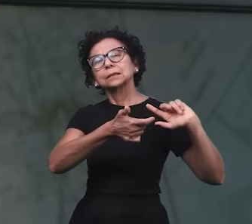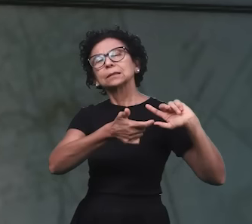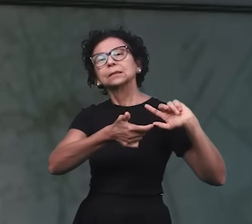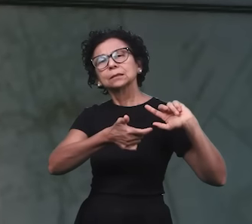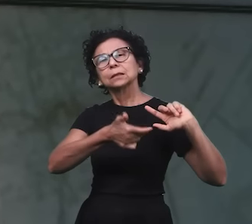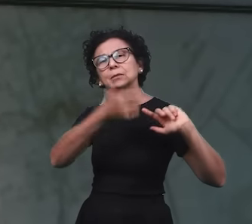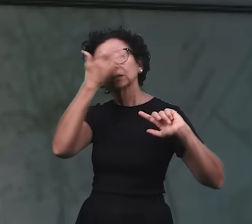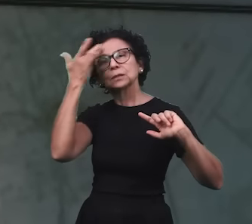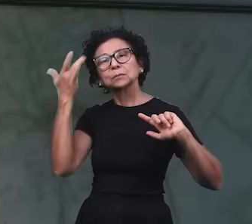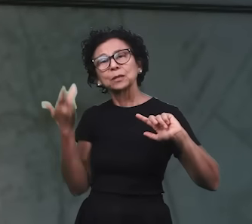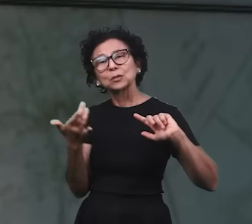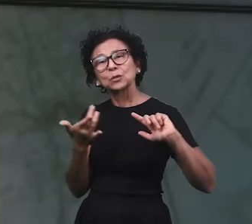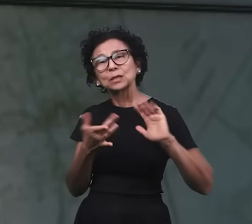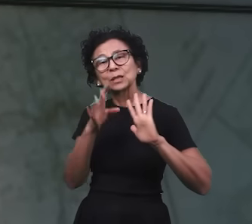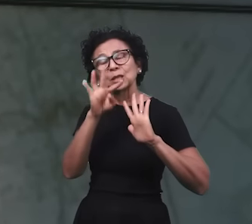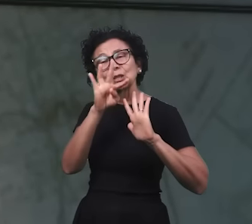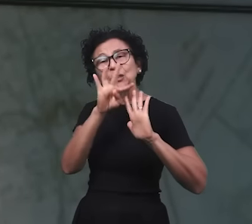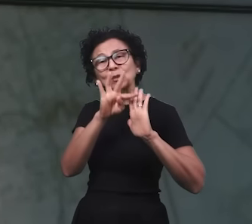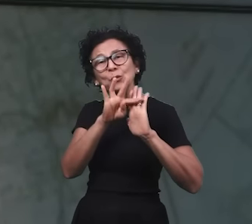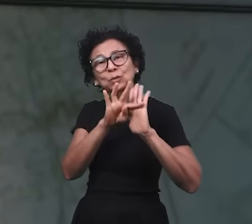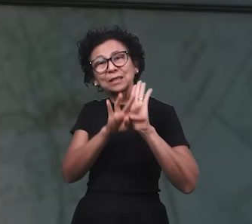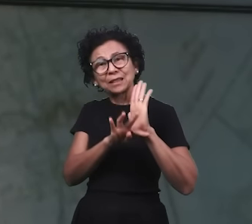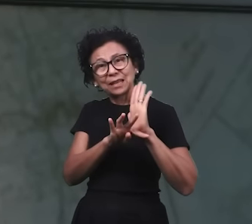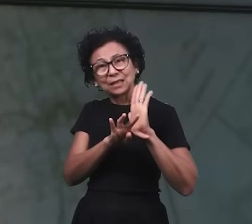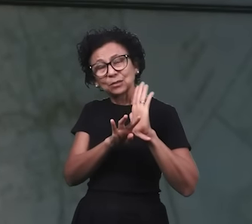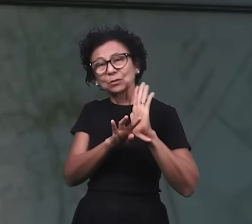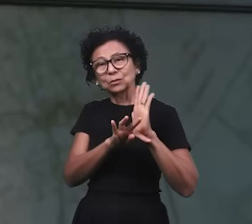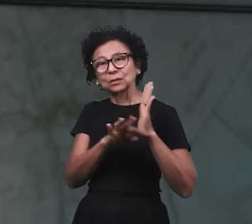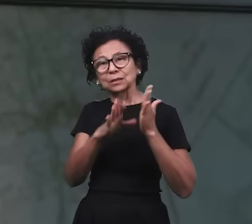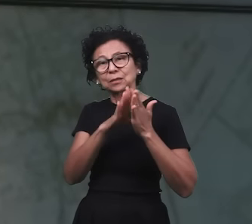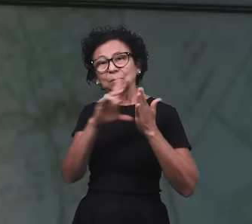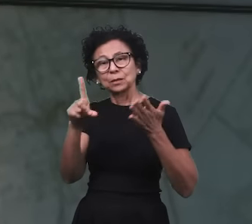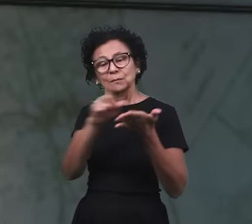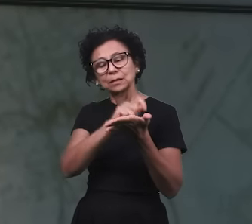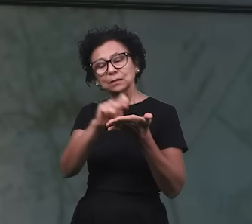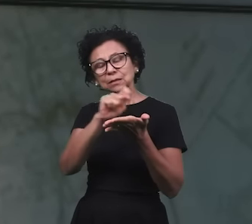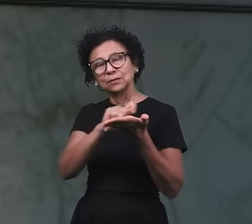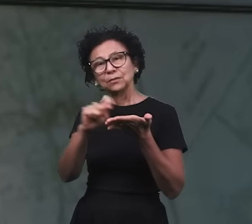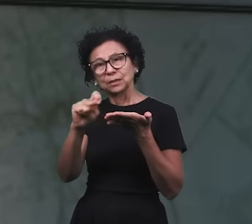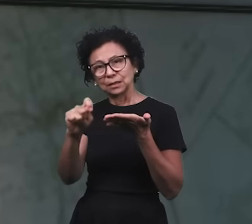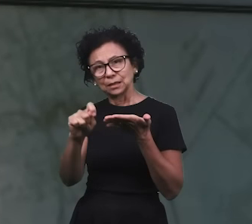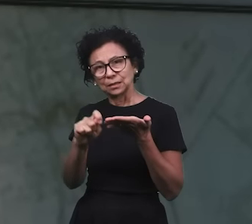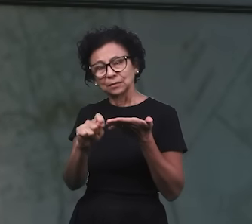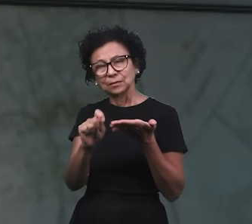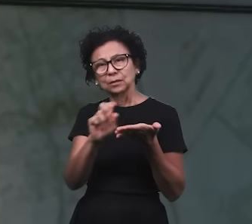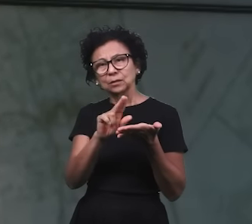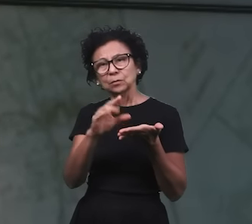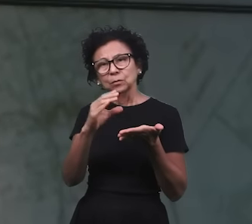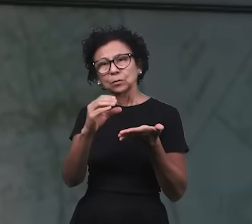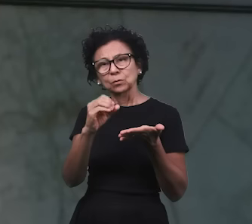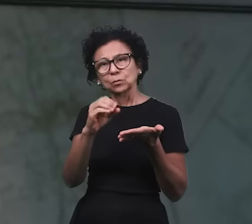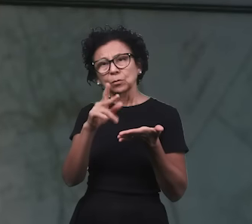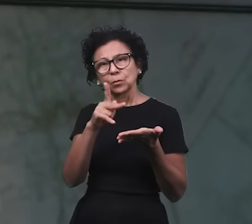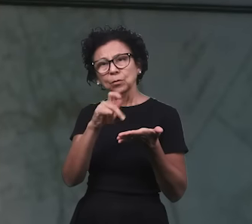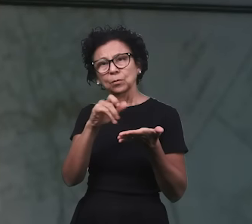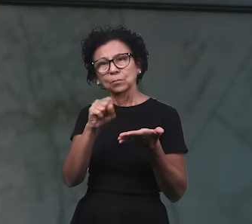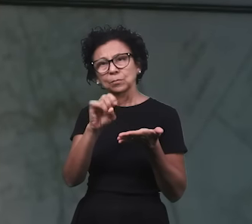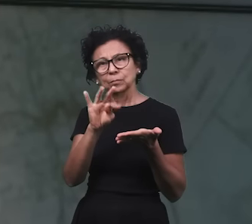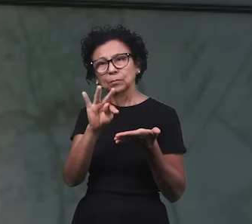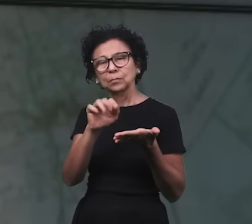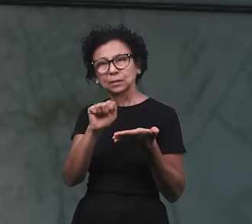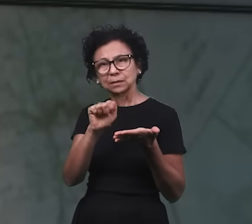que escreviam os textos bíblicos, chamados de copistas. Ou seja, o Velho